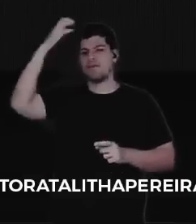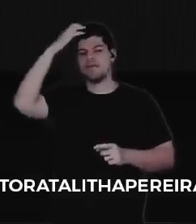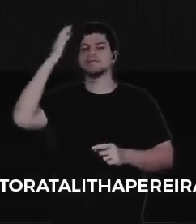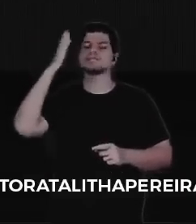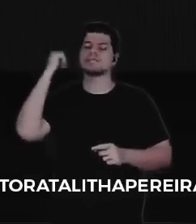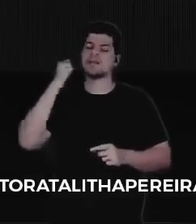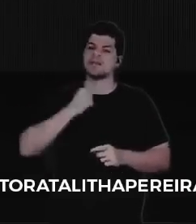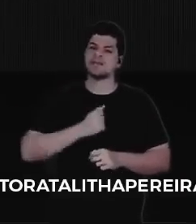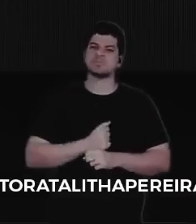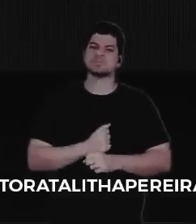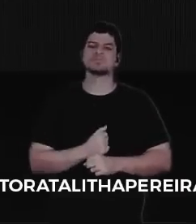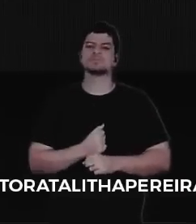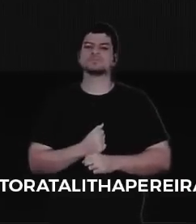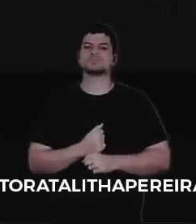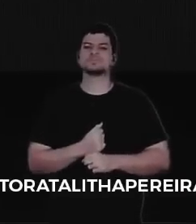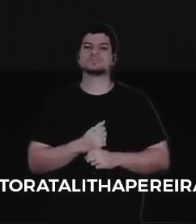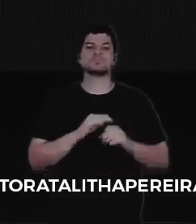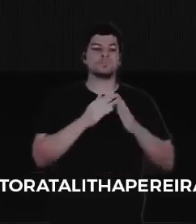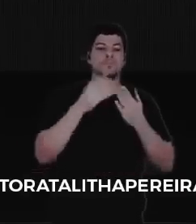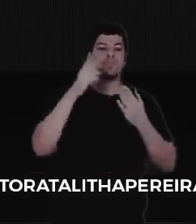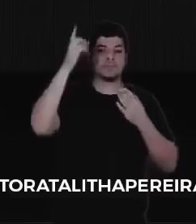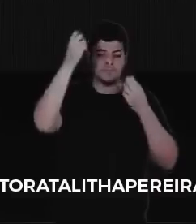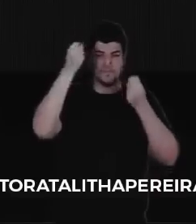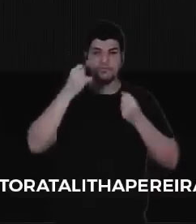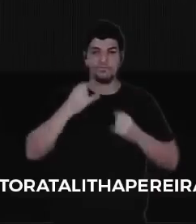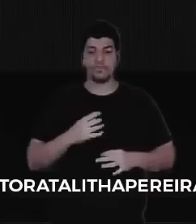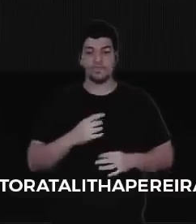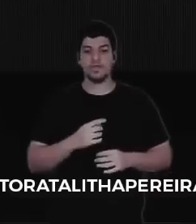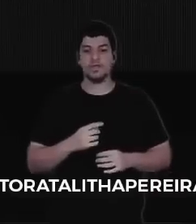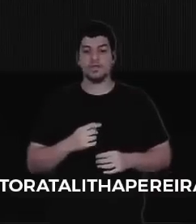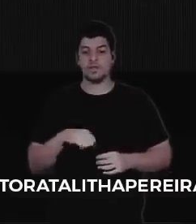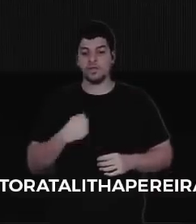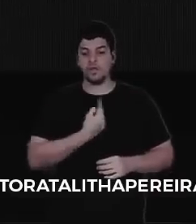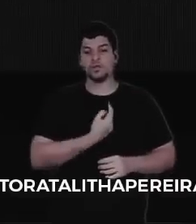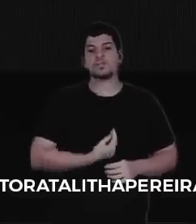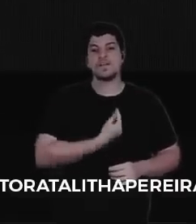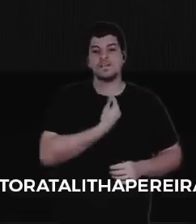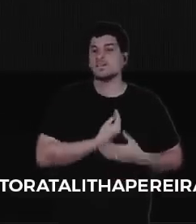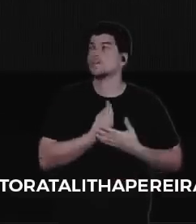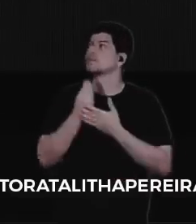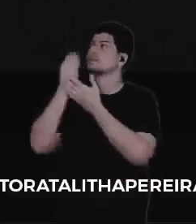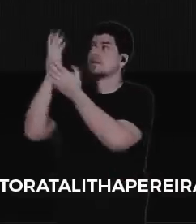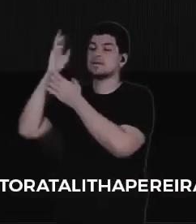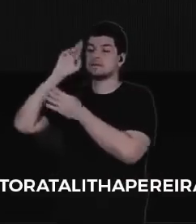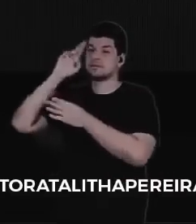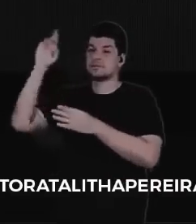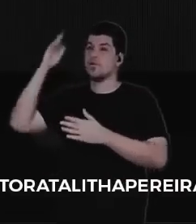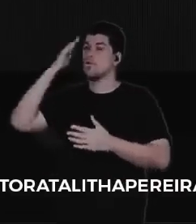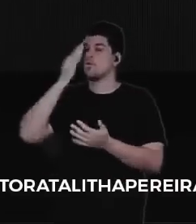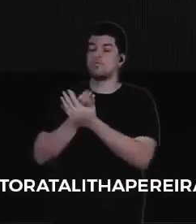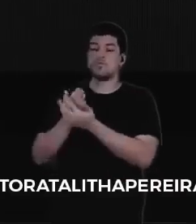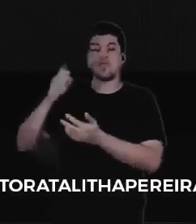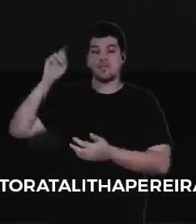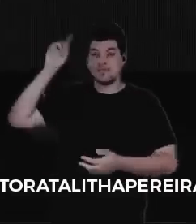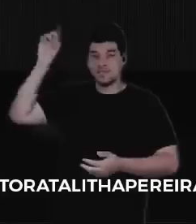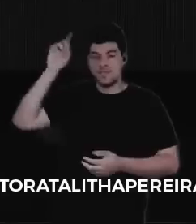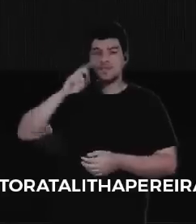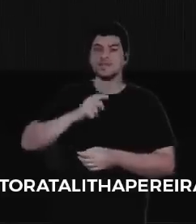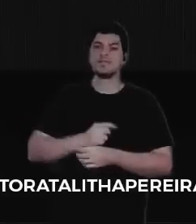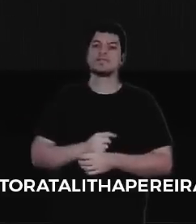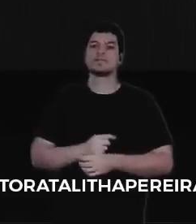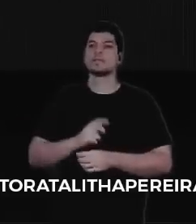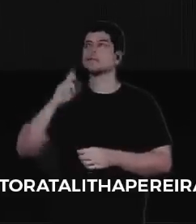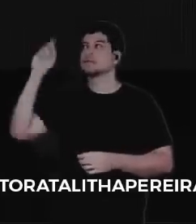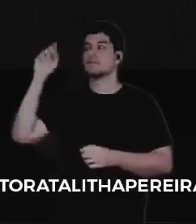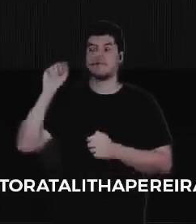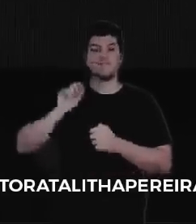sabe. E quando a Bíblia diz assim: entrega o teu caminho ao Senhor, confia nele, e o